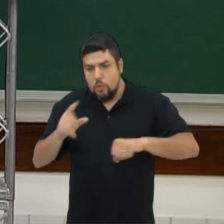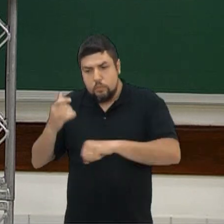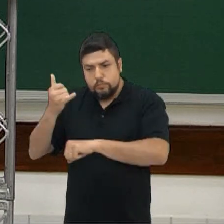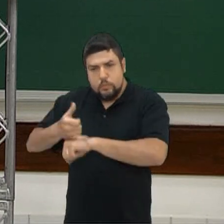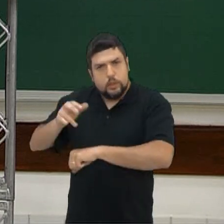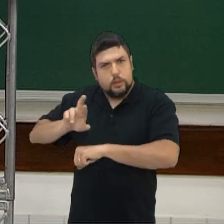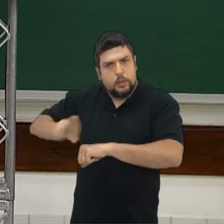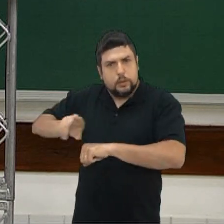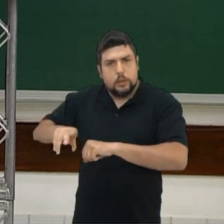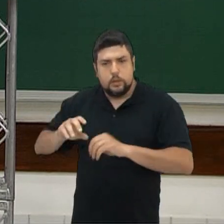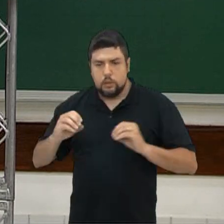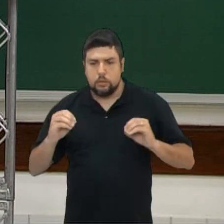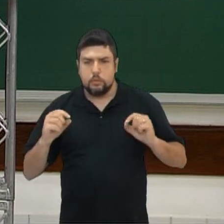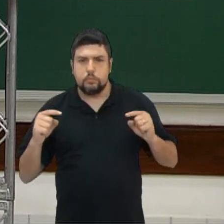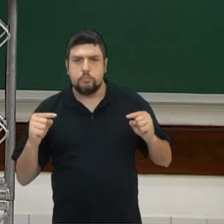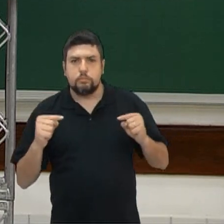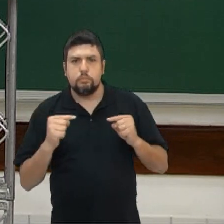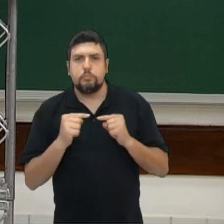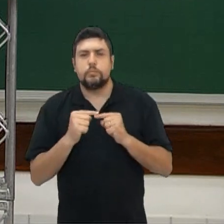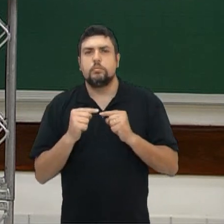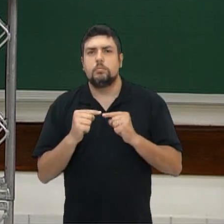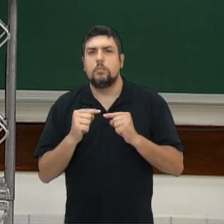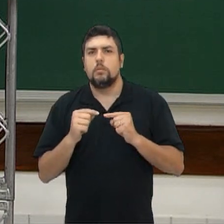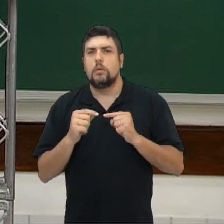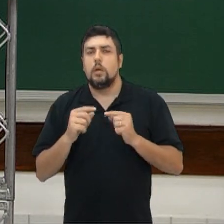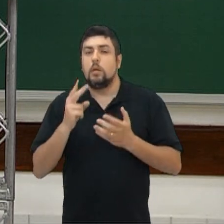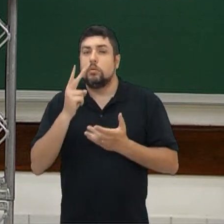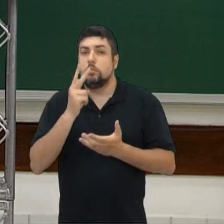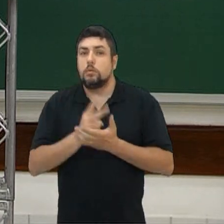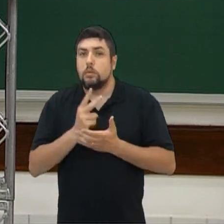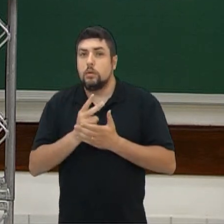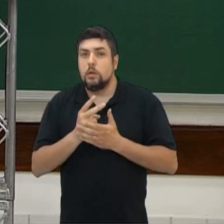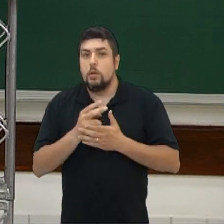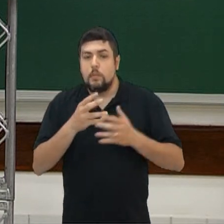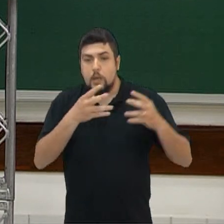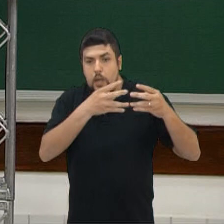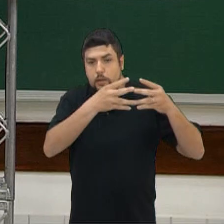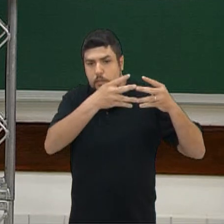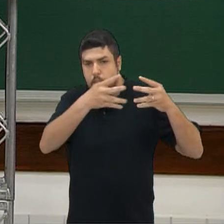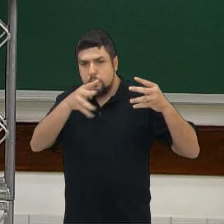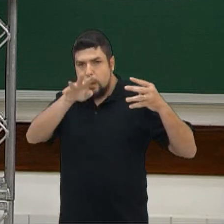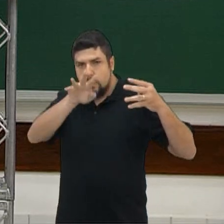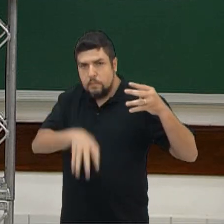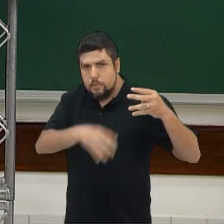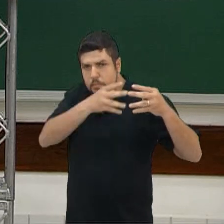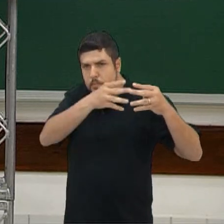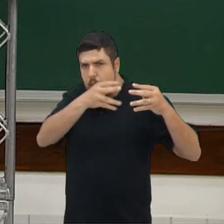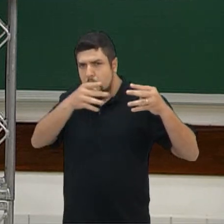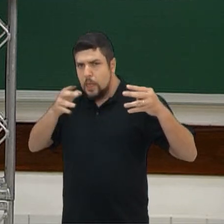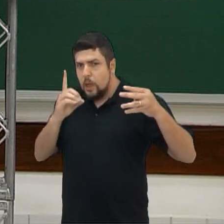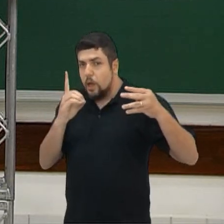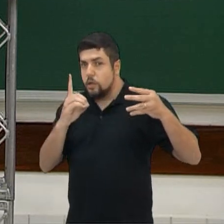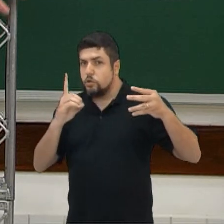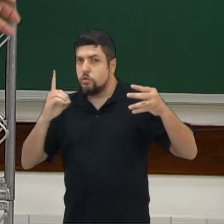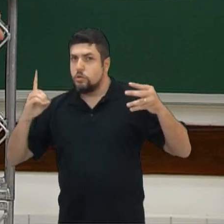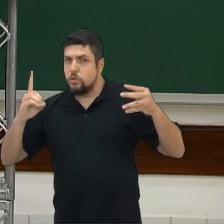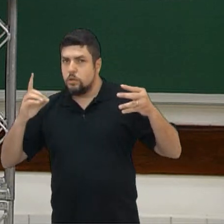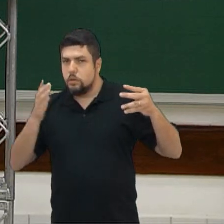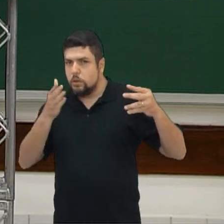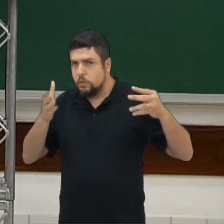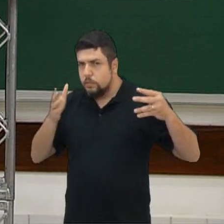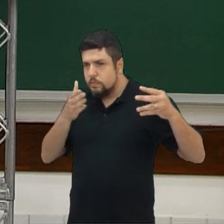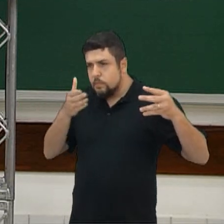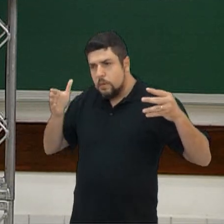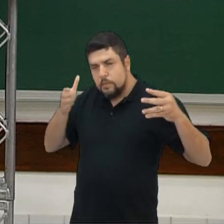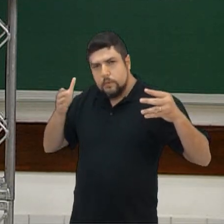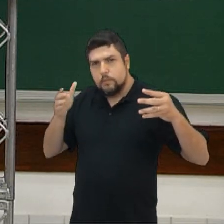elementos eles estão mais para o lado direito da tabela periódica. beleza? Além desses elementos que estão